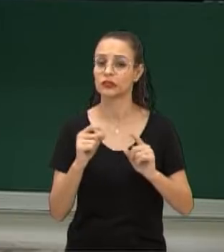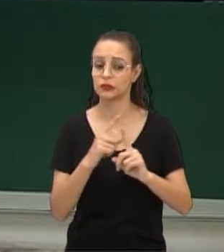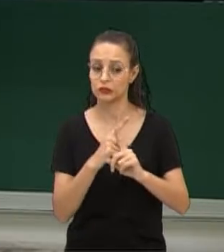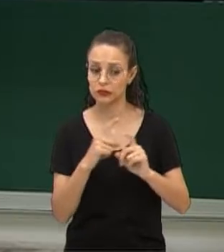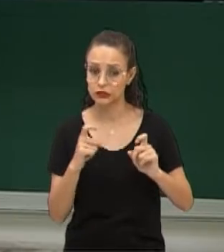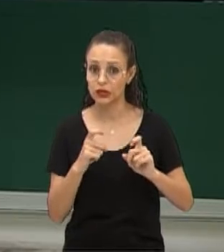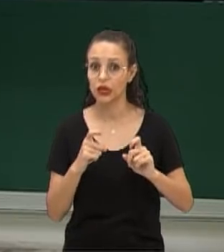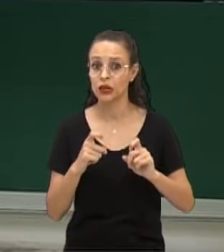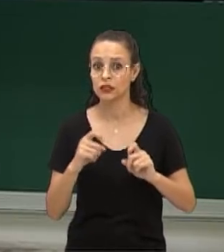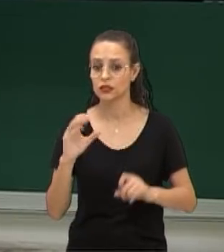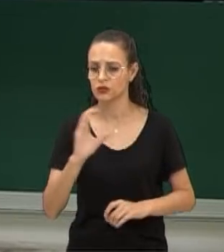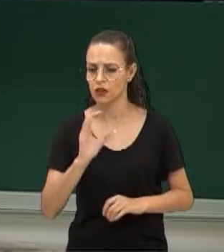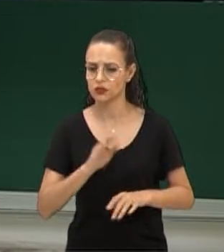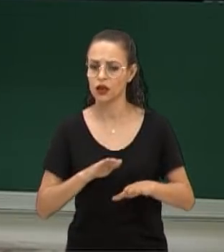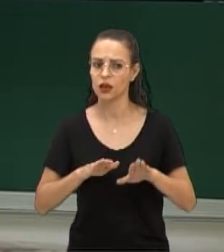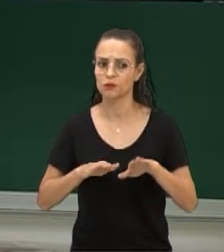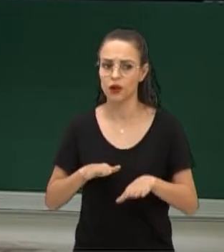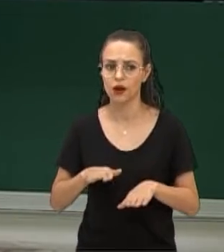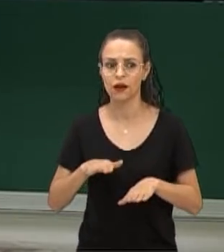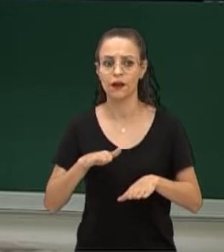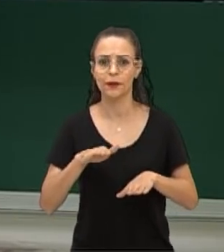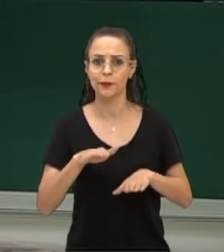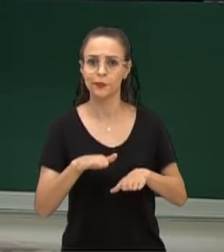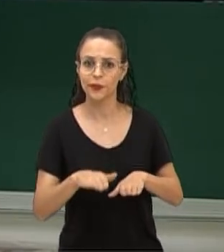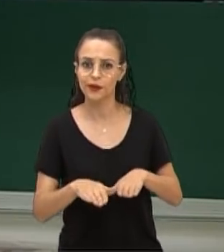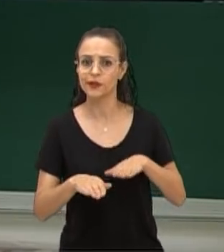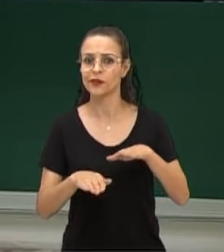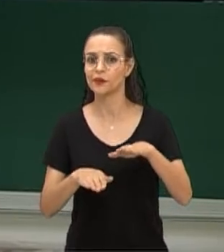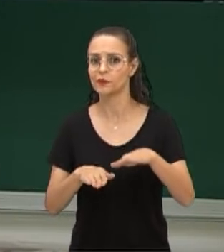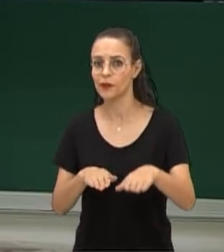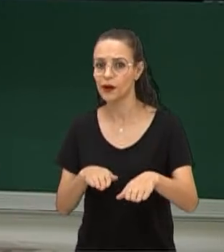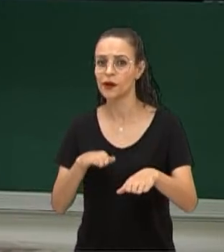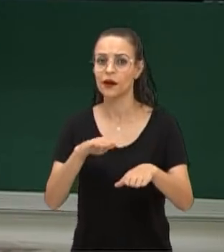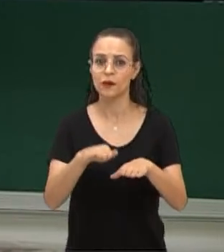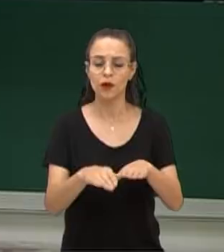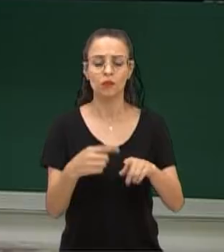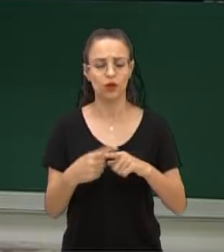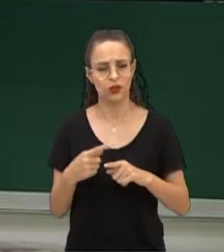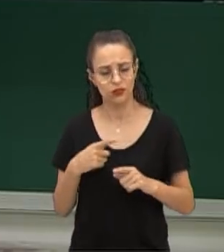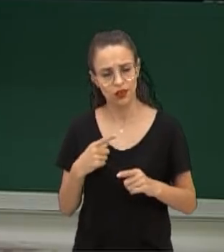ainda engatinhando, porque ela passou por um processo de muita força,